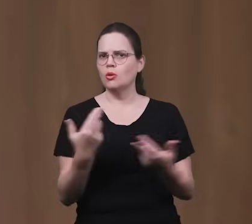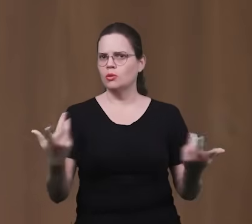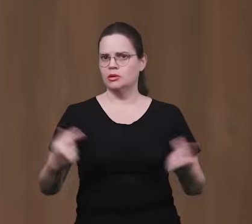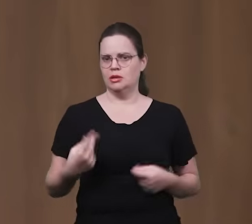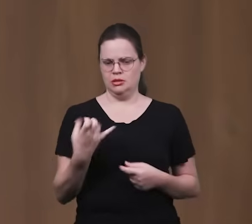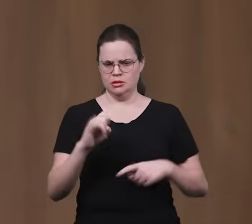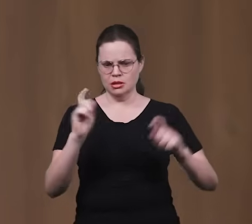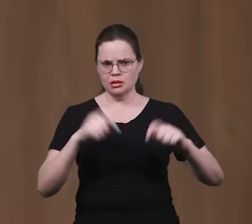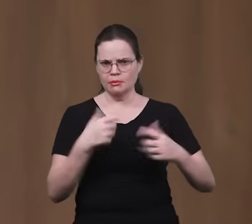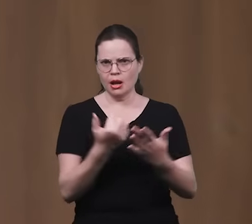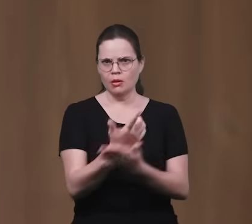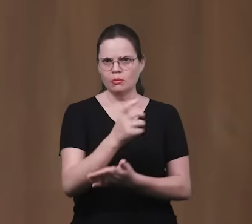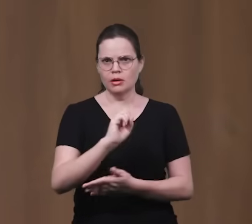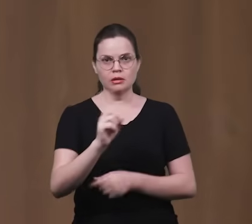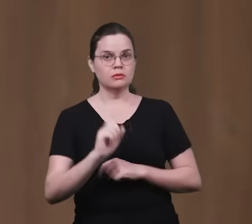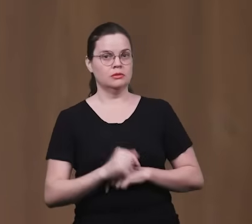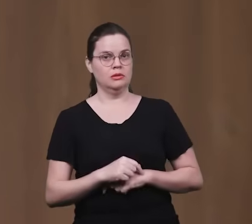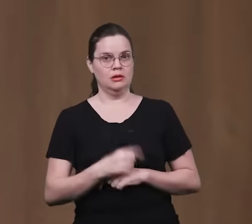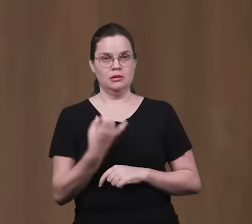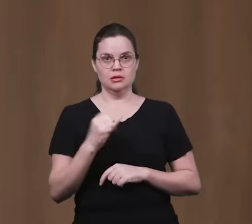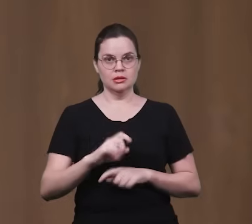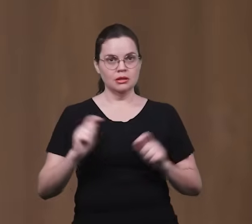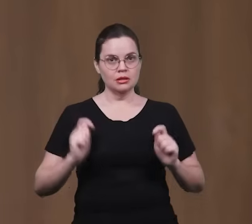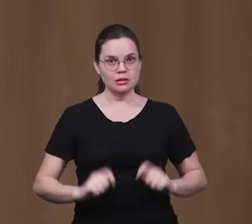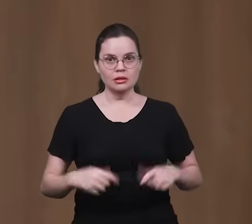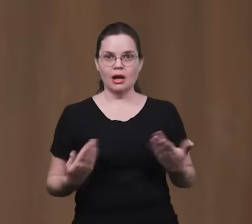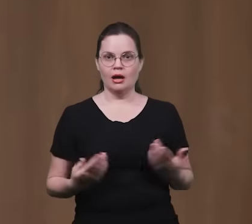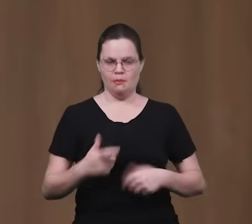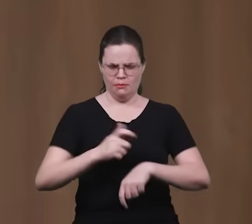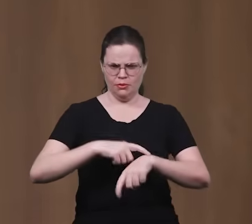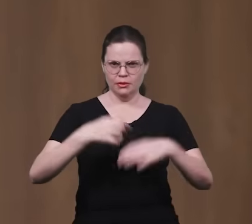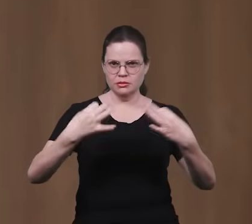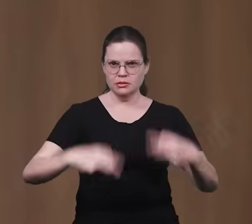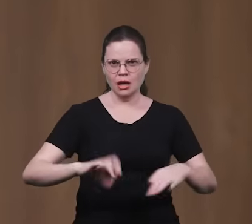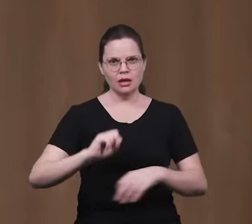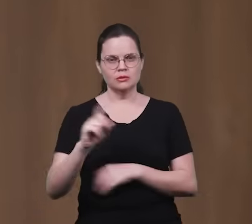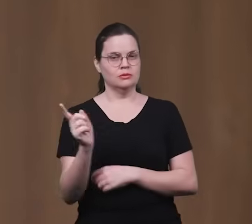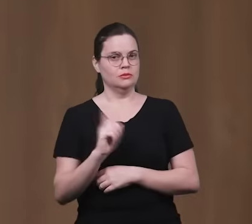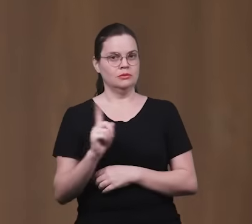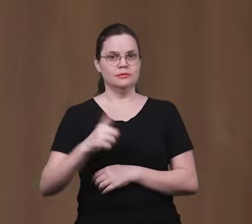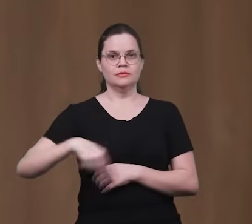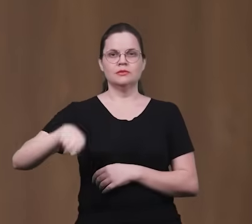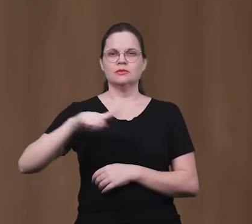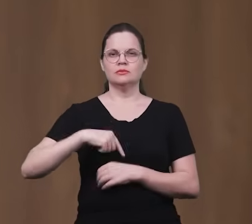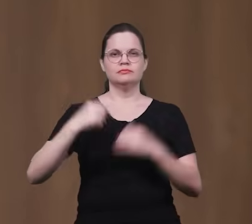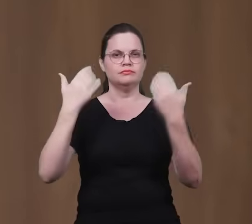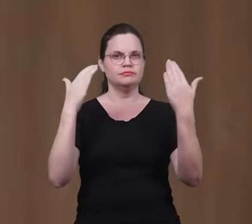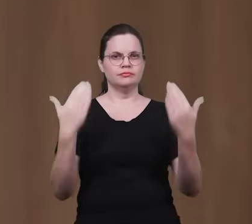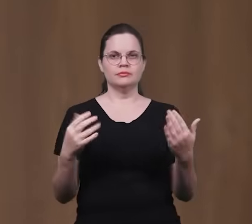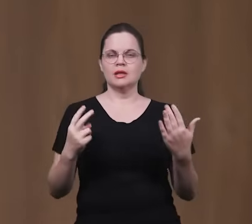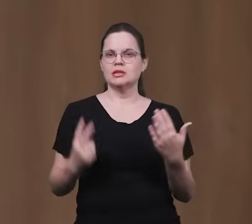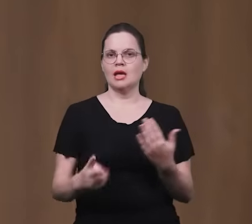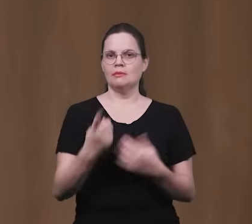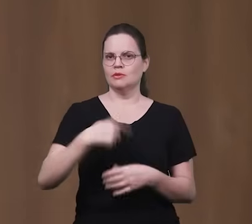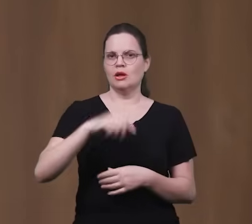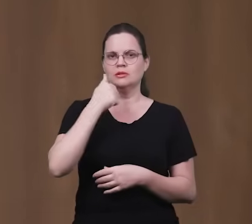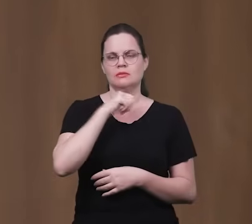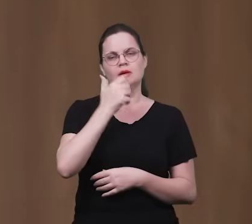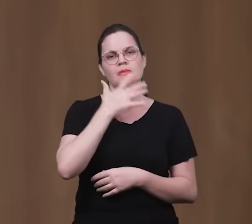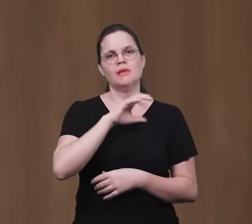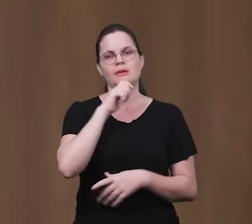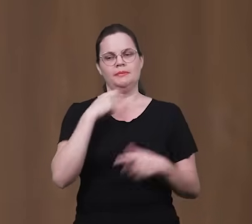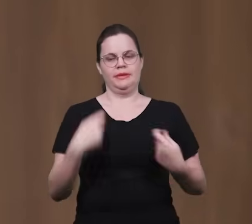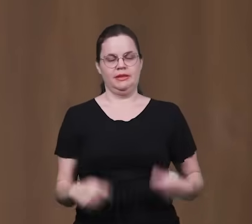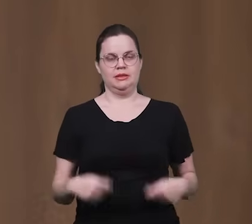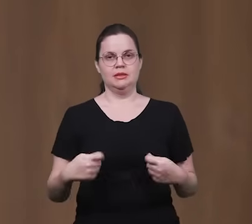é possível a família consumir, se é para aquele momento. Então a nossa análise sempre é essa como pais,